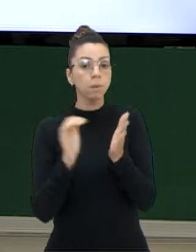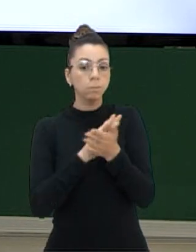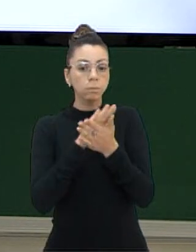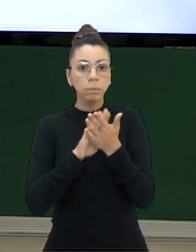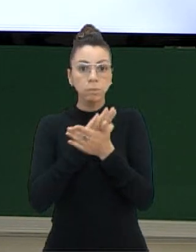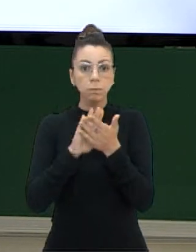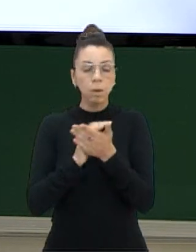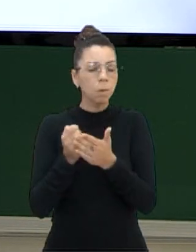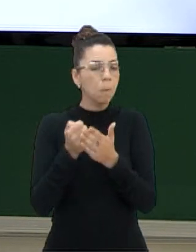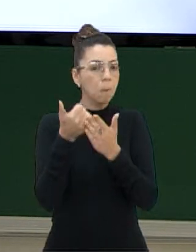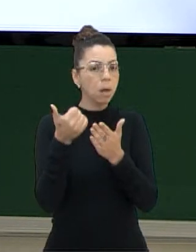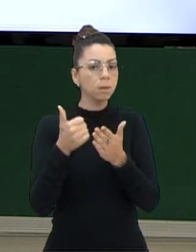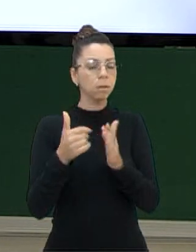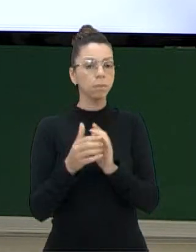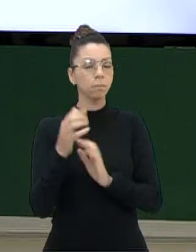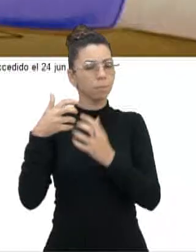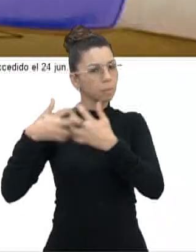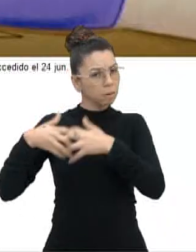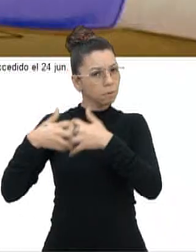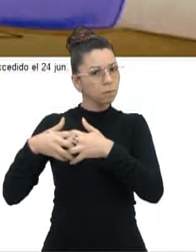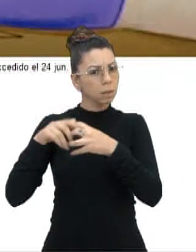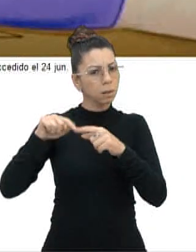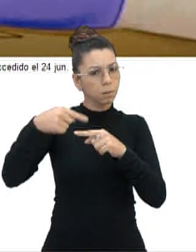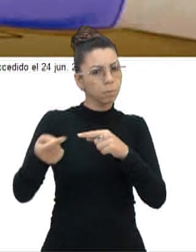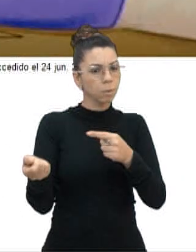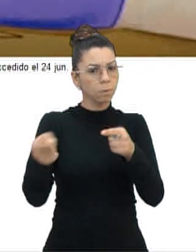nestes dois ambientes. Então, pensem um pouquinho.